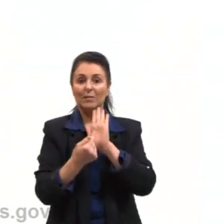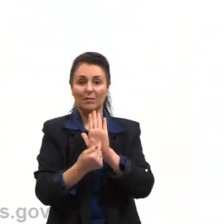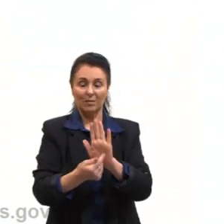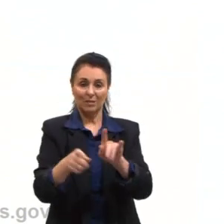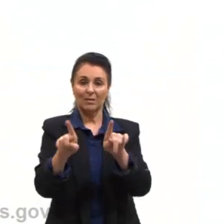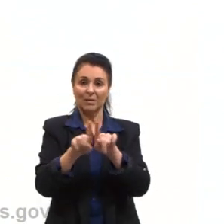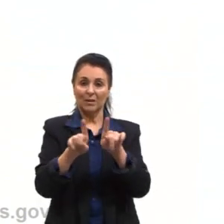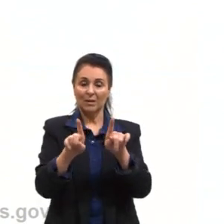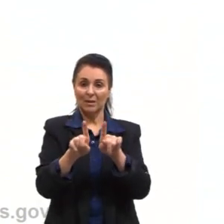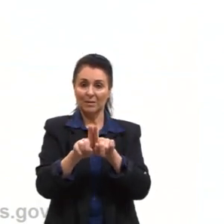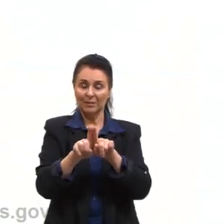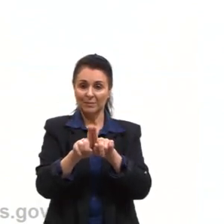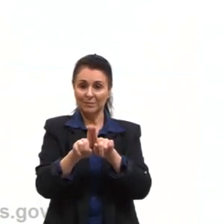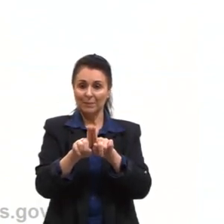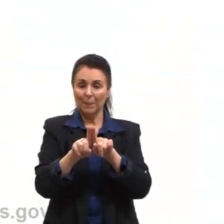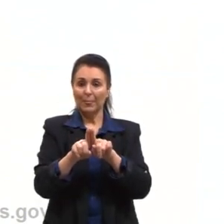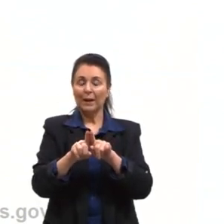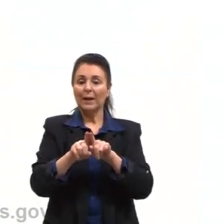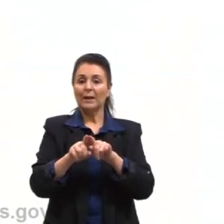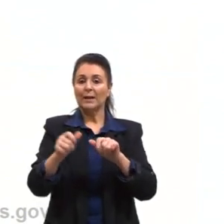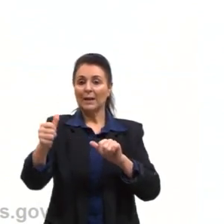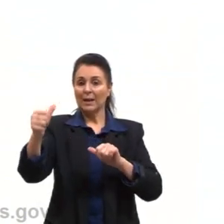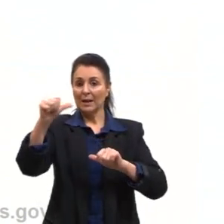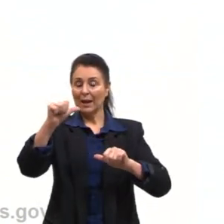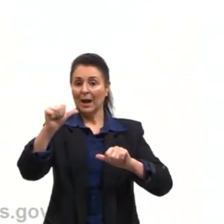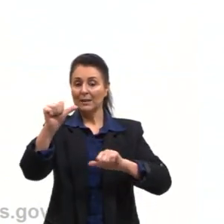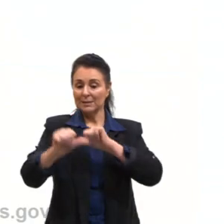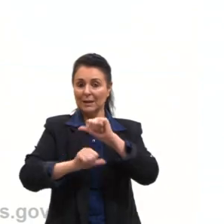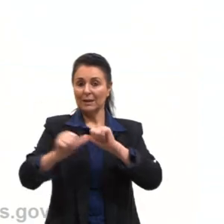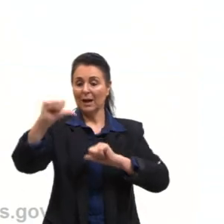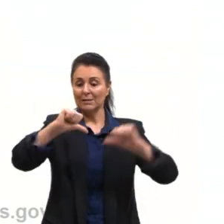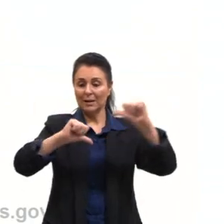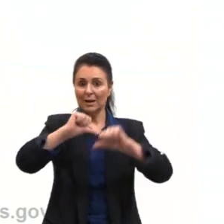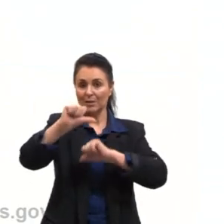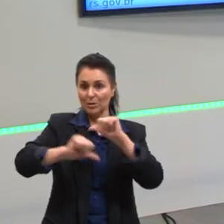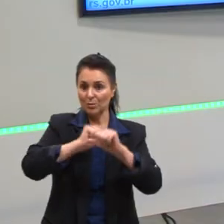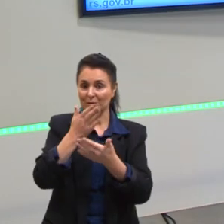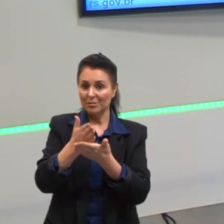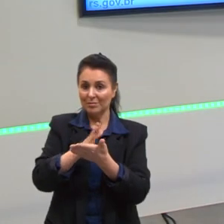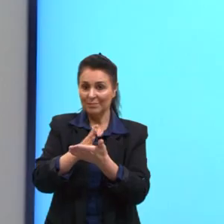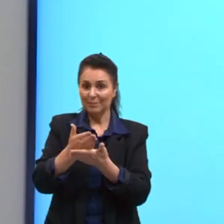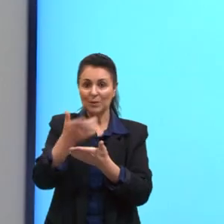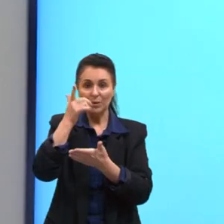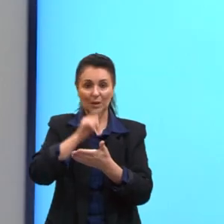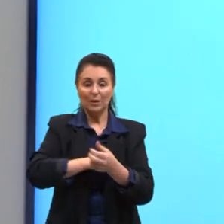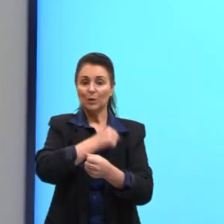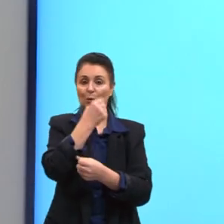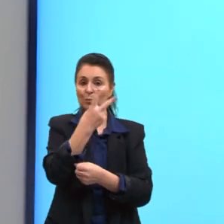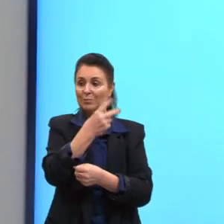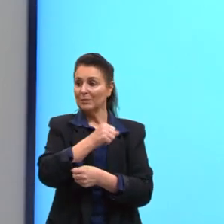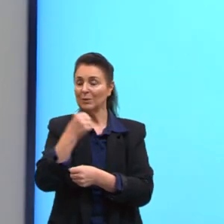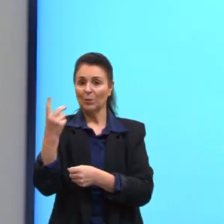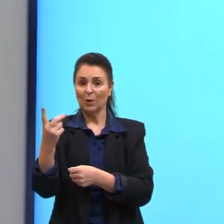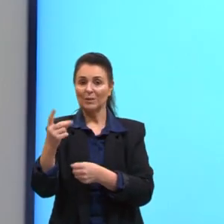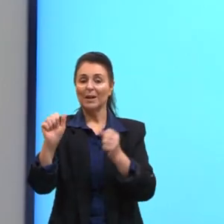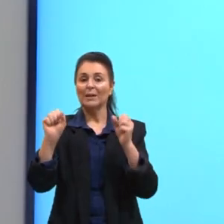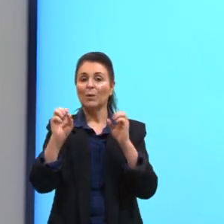na nas reacções intermediárias então eu consigo montar é um para dois até que eu meteria